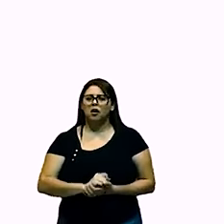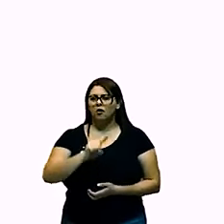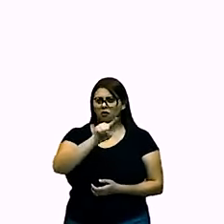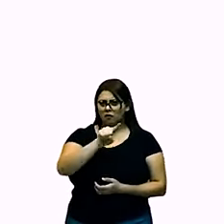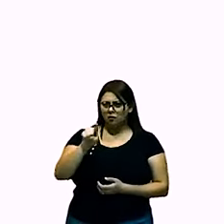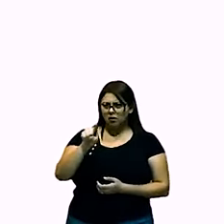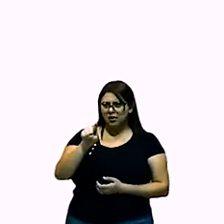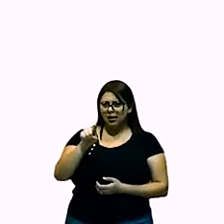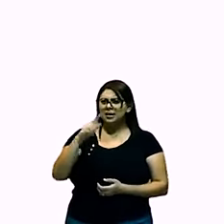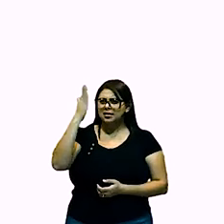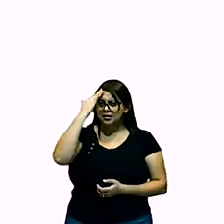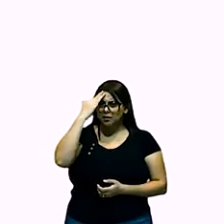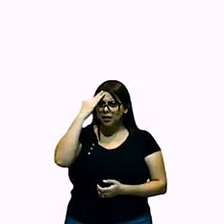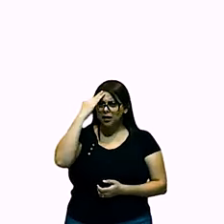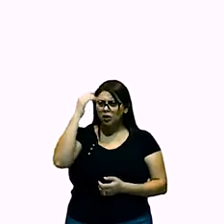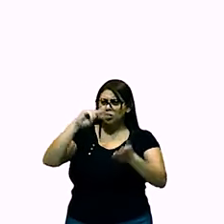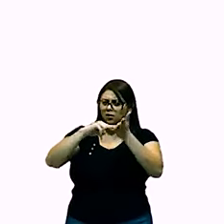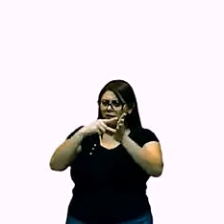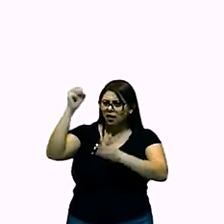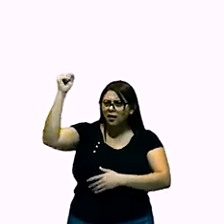sei, graça é algo que a gente merece.